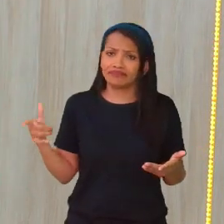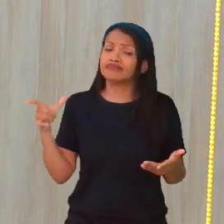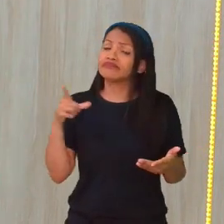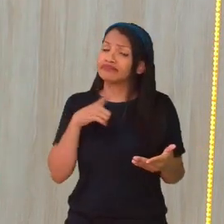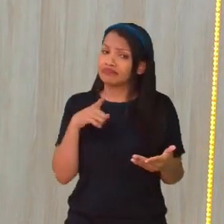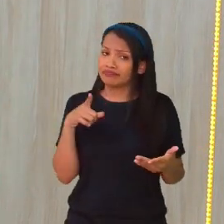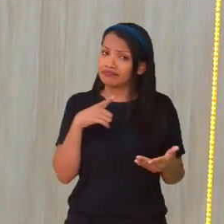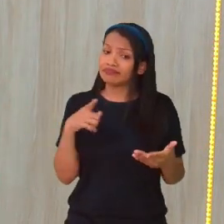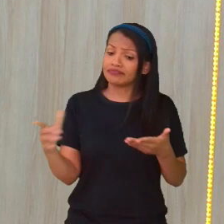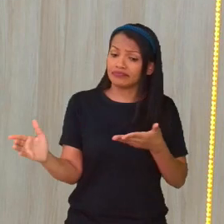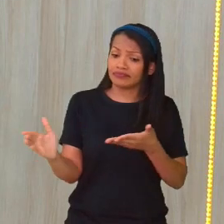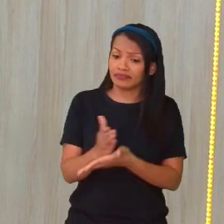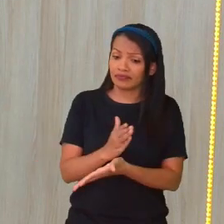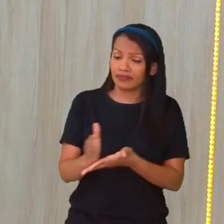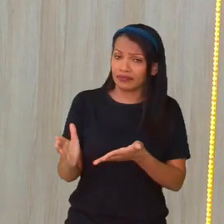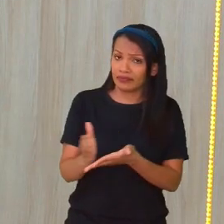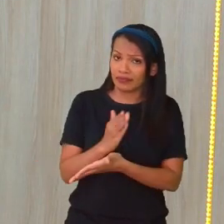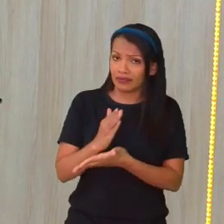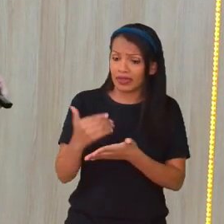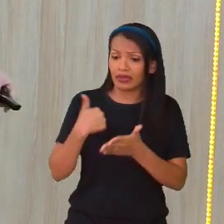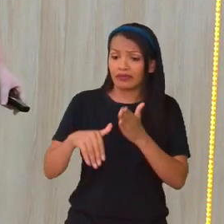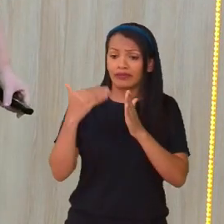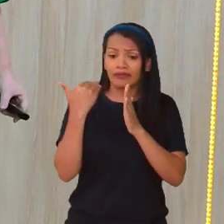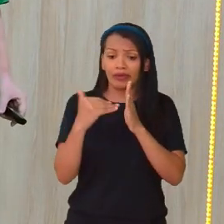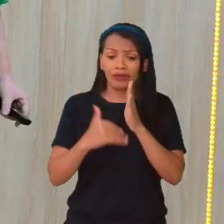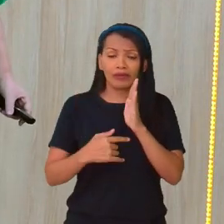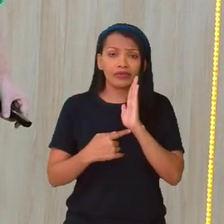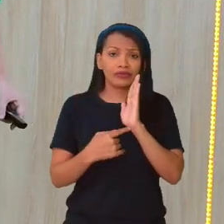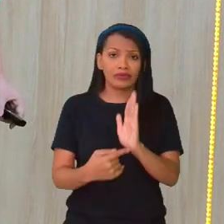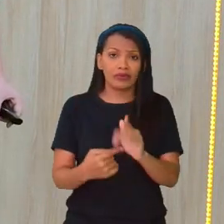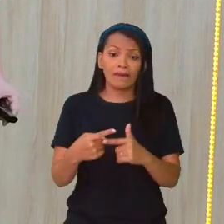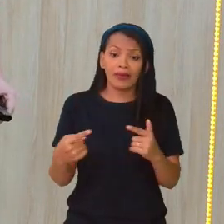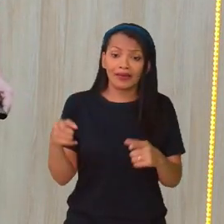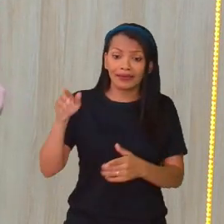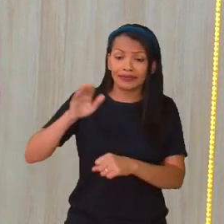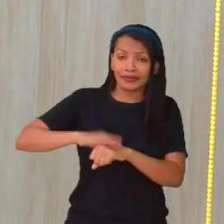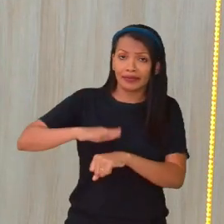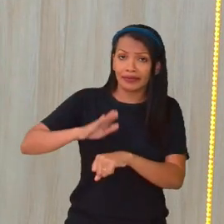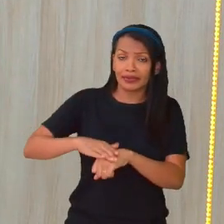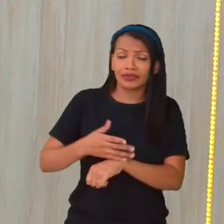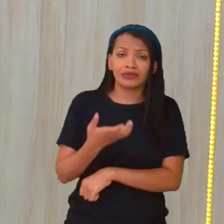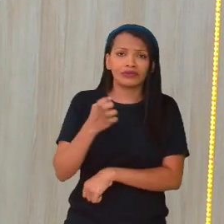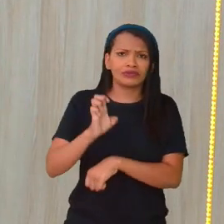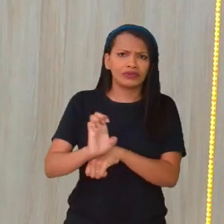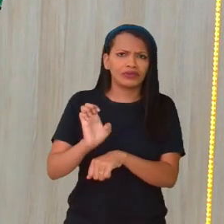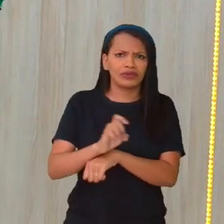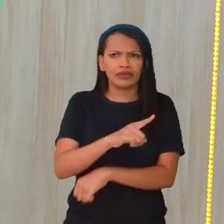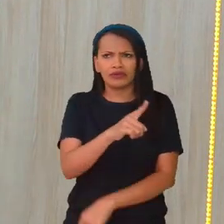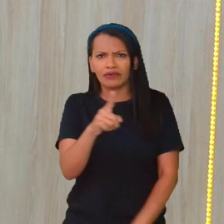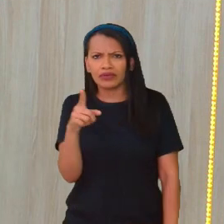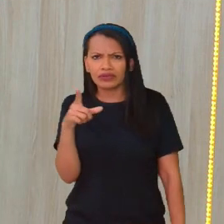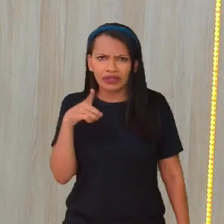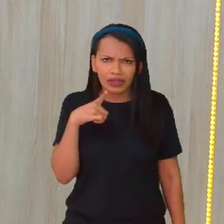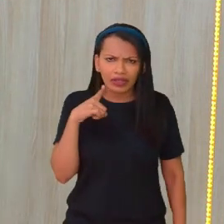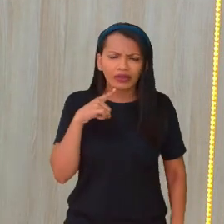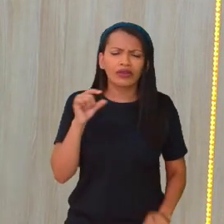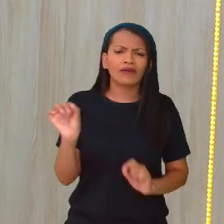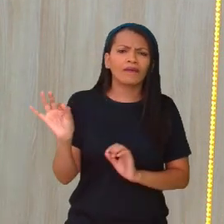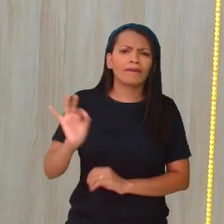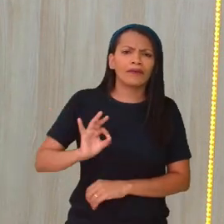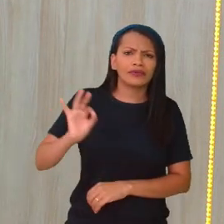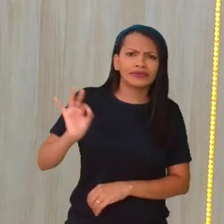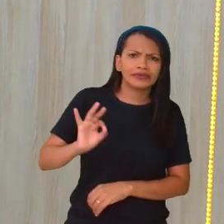Muitos dados eu não trouxe, mas, dependendo do estado, você vai ter um